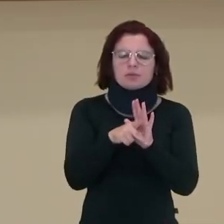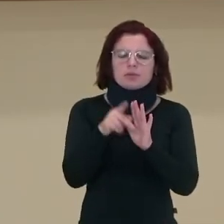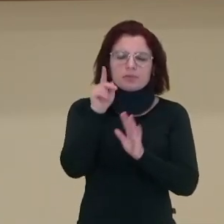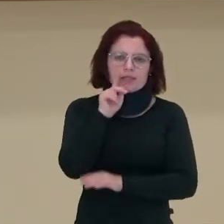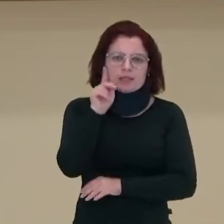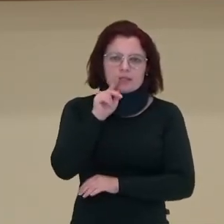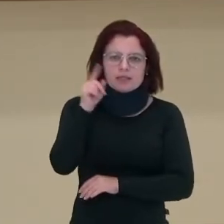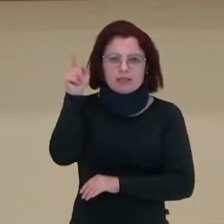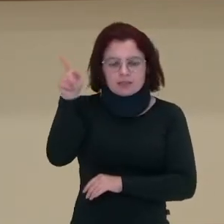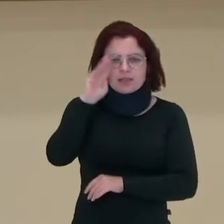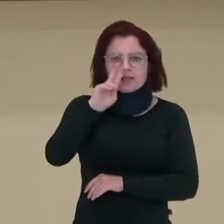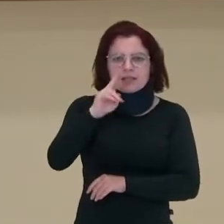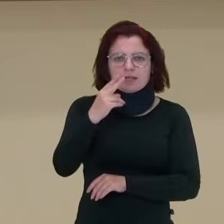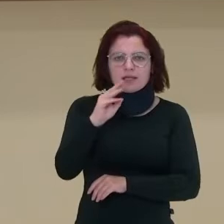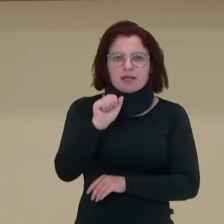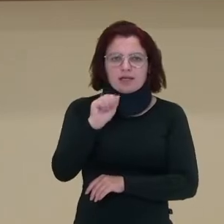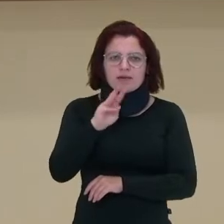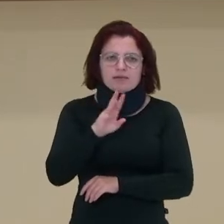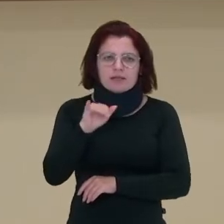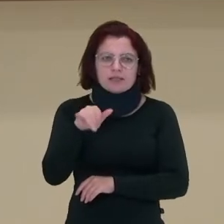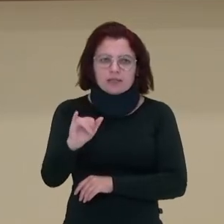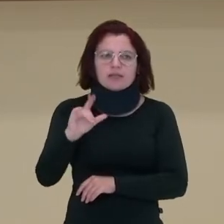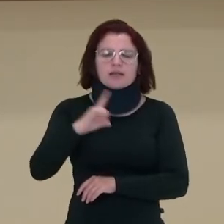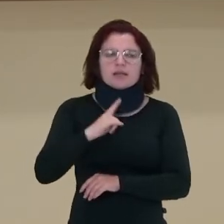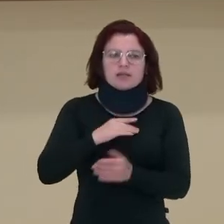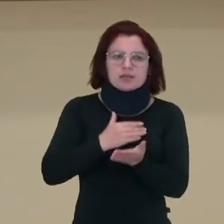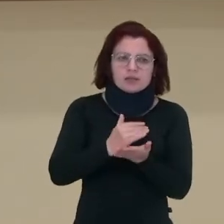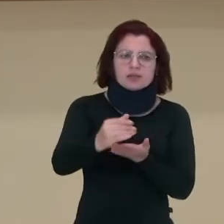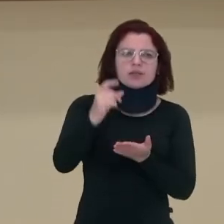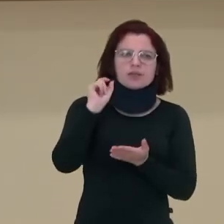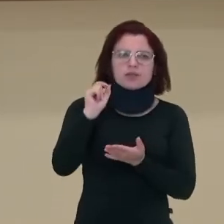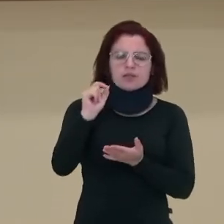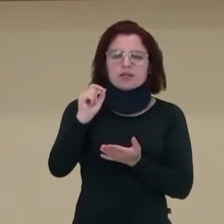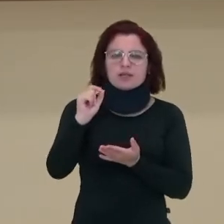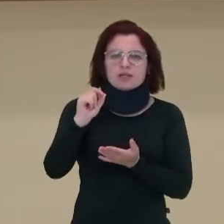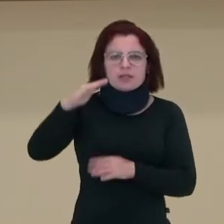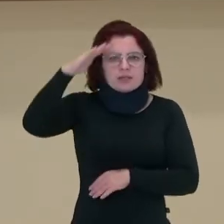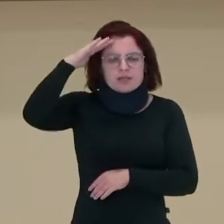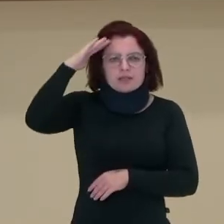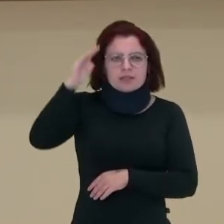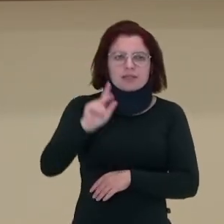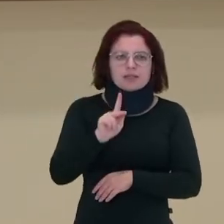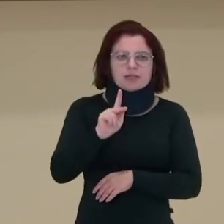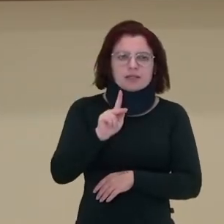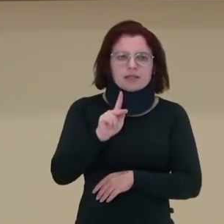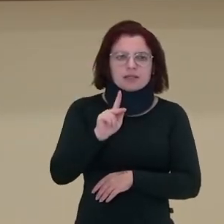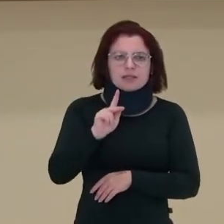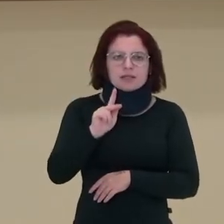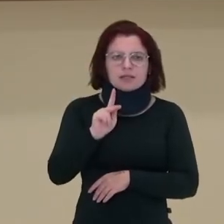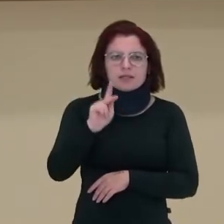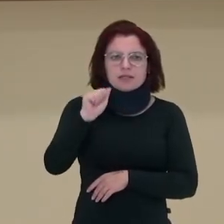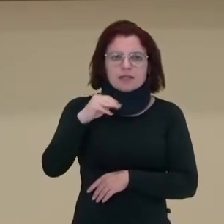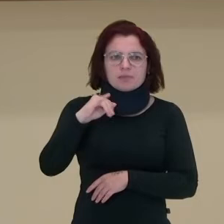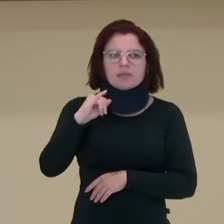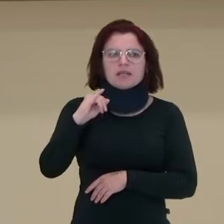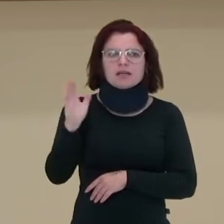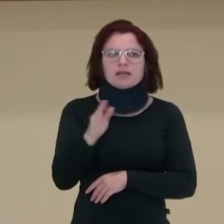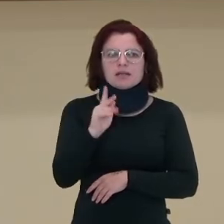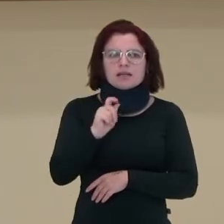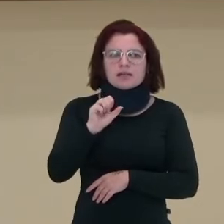que é nesse momento que vai acontecer o uso dos chamados soldados kamikaze, que eram soldados